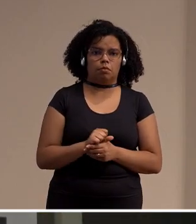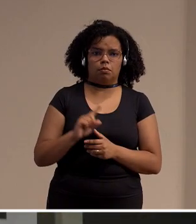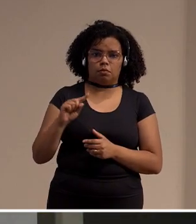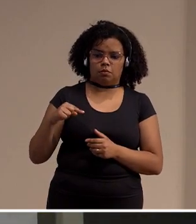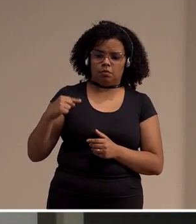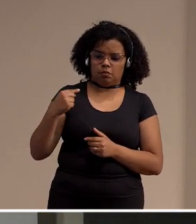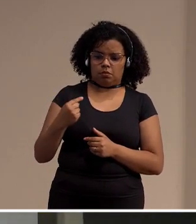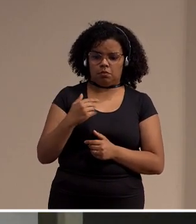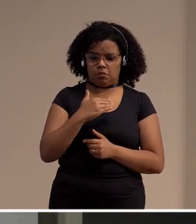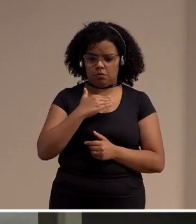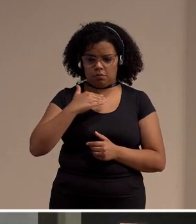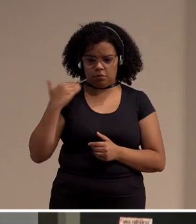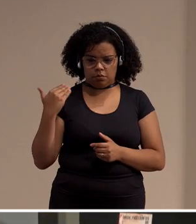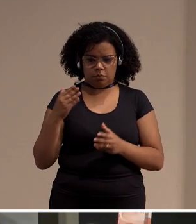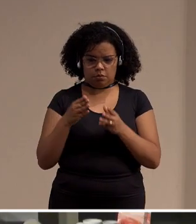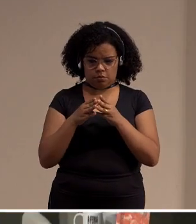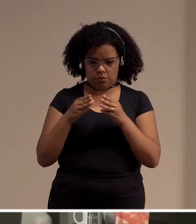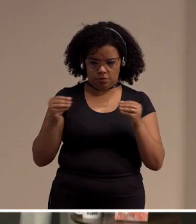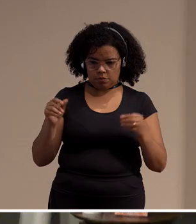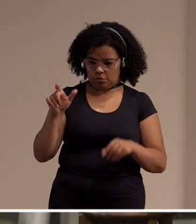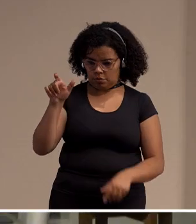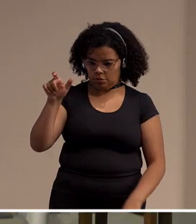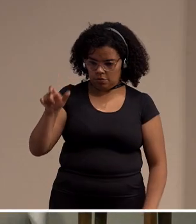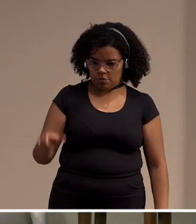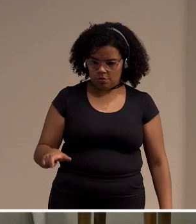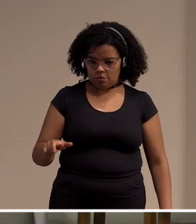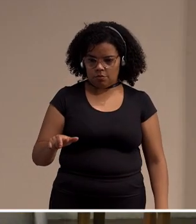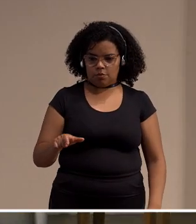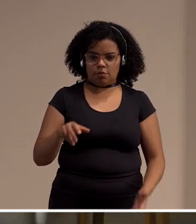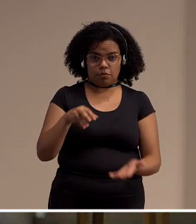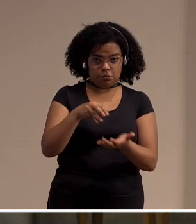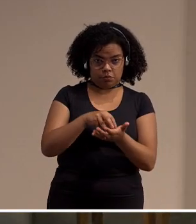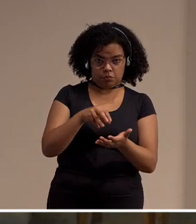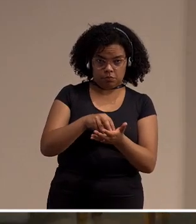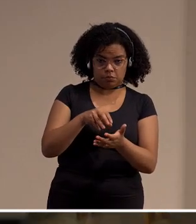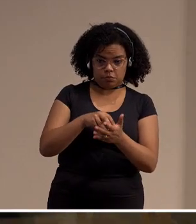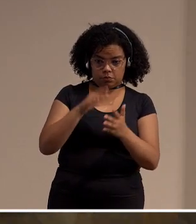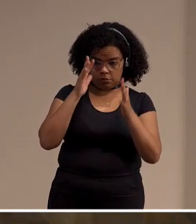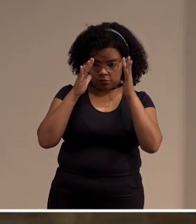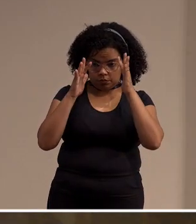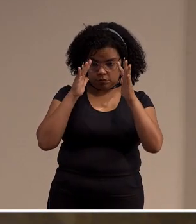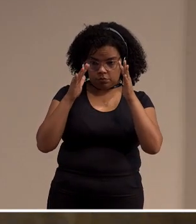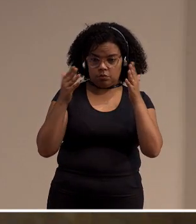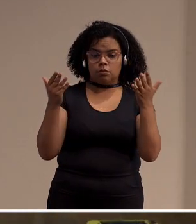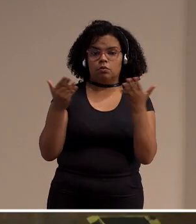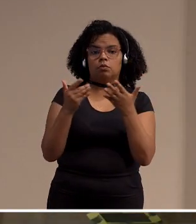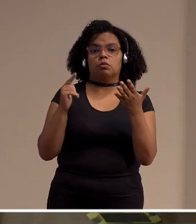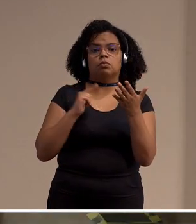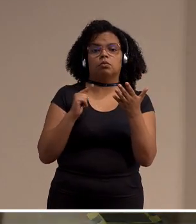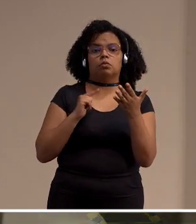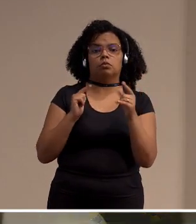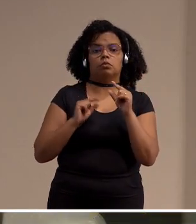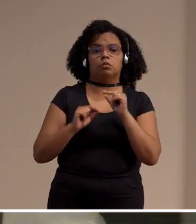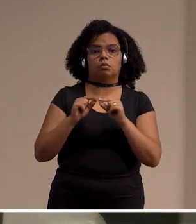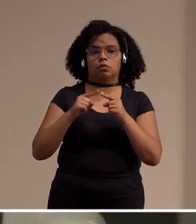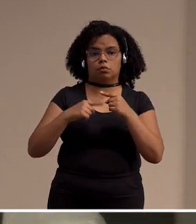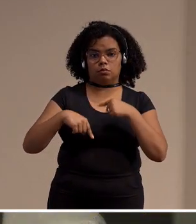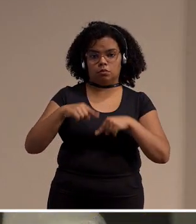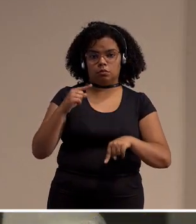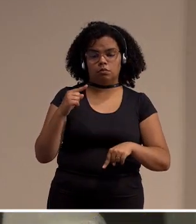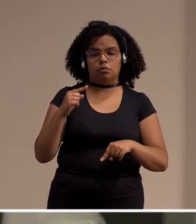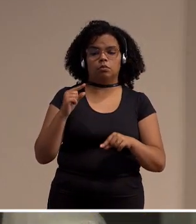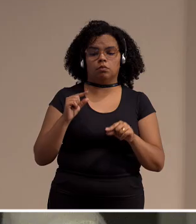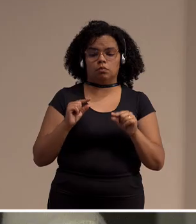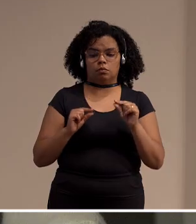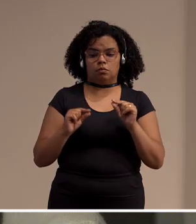Depois da morte, da desaparição do sujeito como centro das ficções, o que nós temos hoje? Nós temos uma revitalização disso